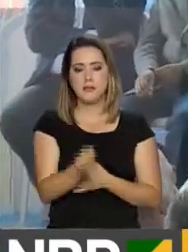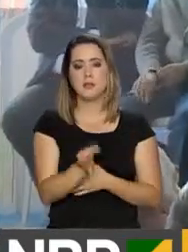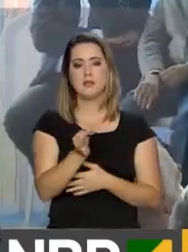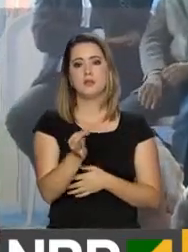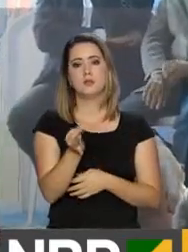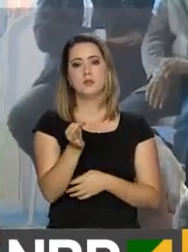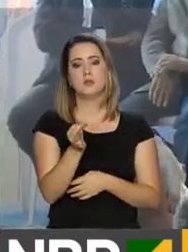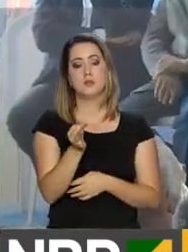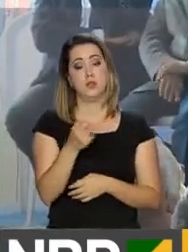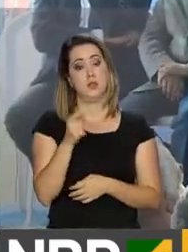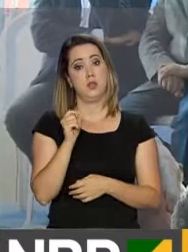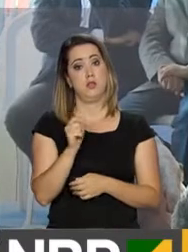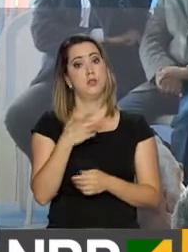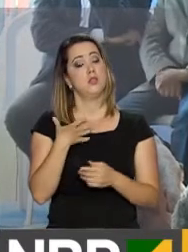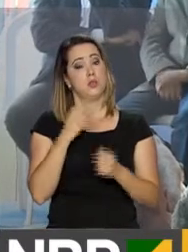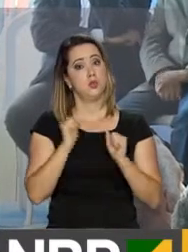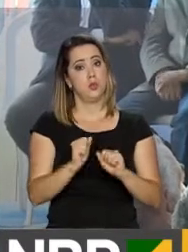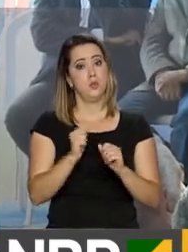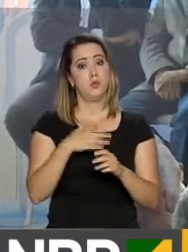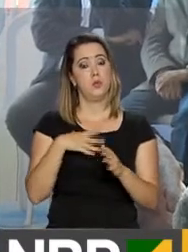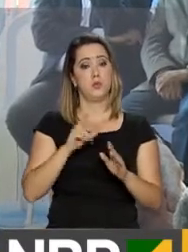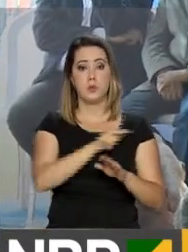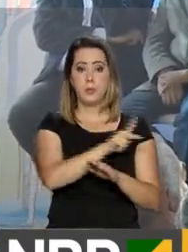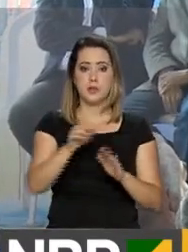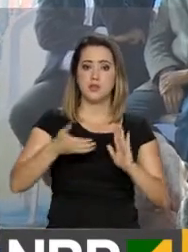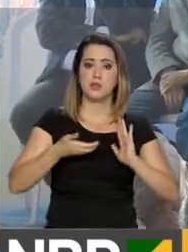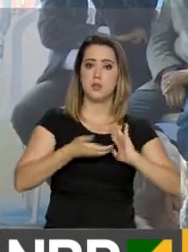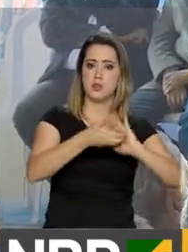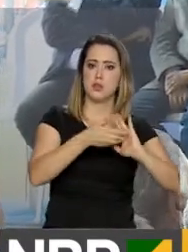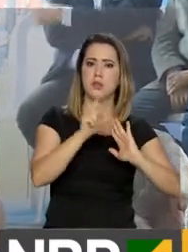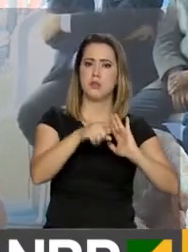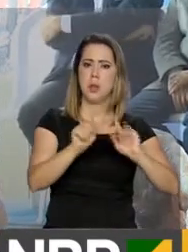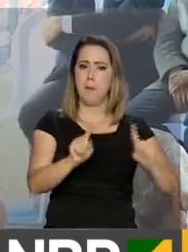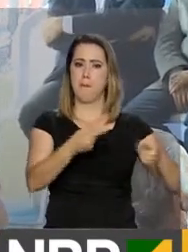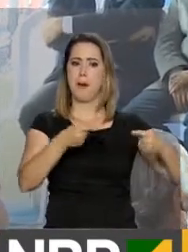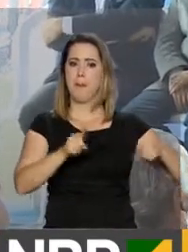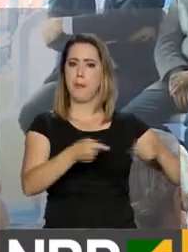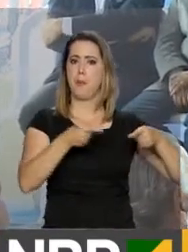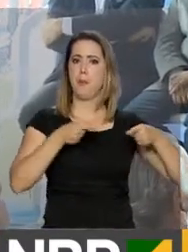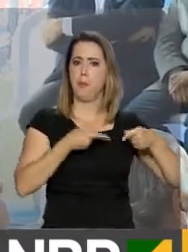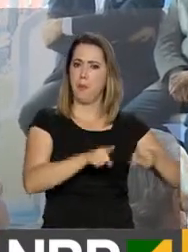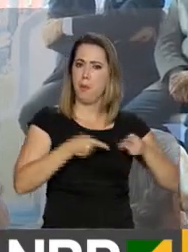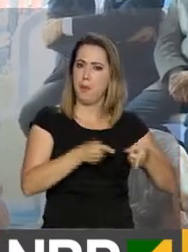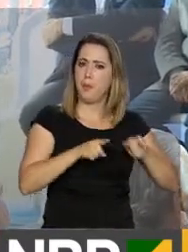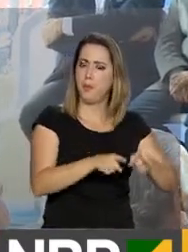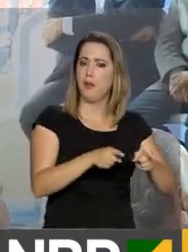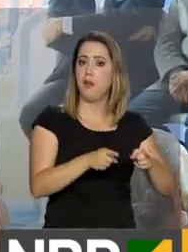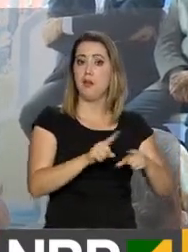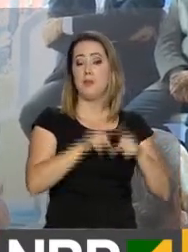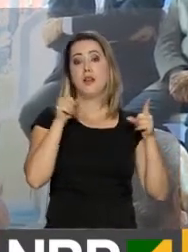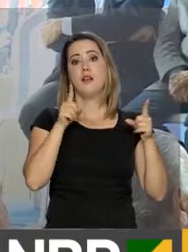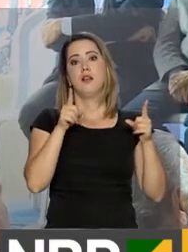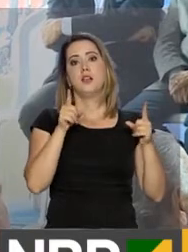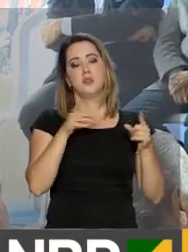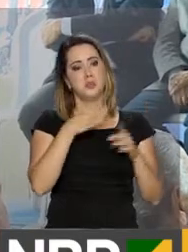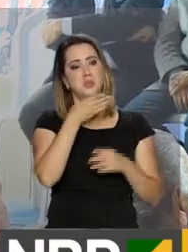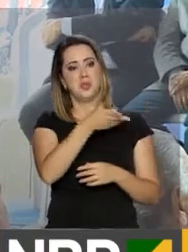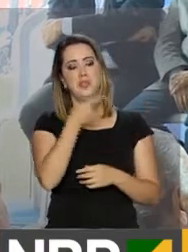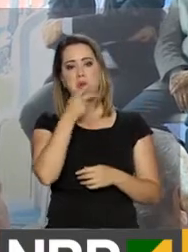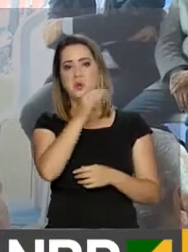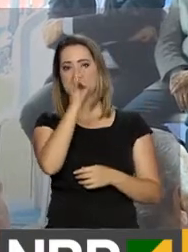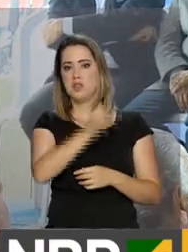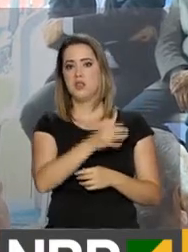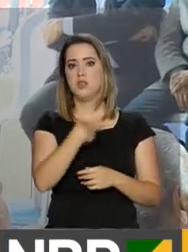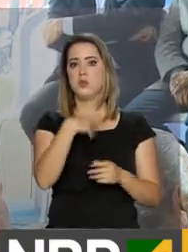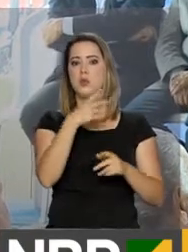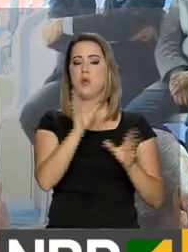que eu, pelo menos, tento presidir a Câmara de Deputados, que é tão criticada, tão rejeitada, mas que, como ele disse, é